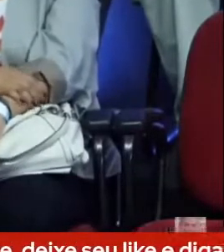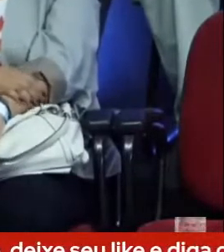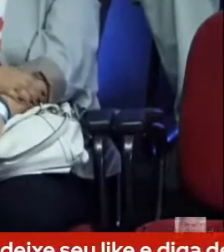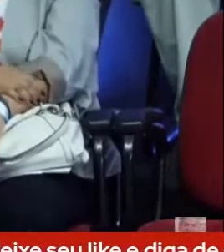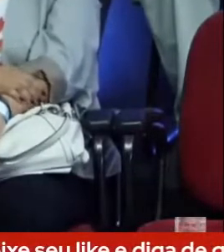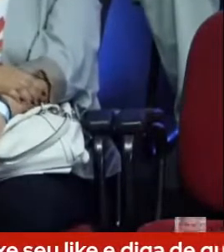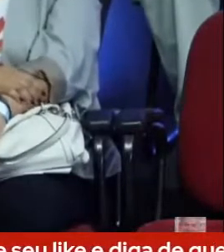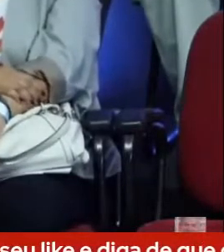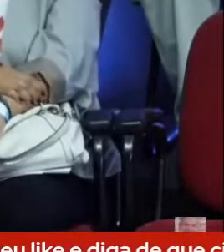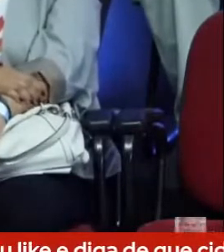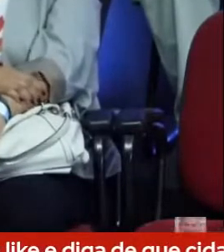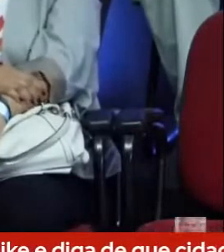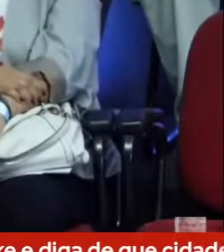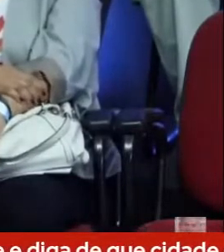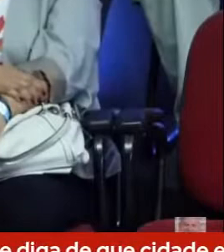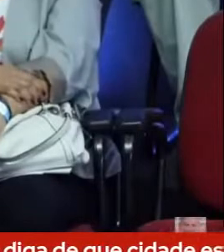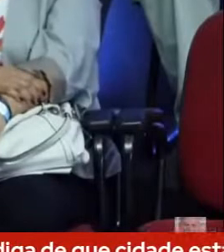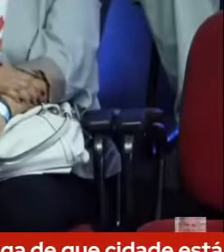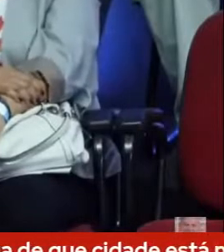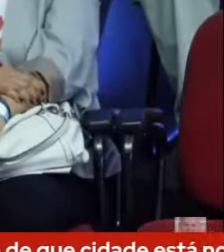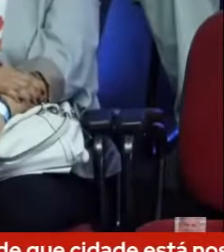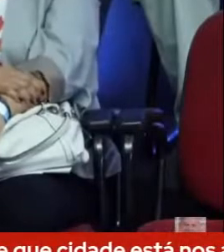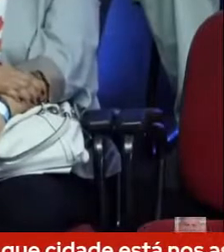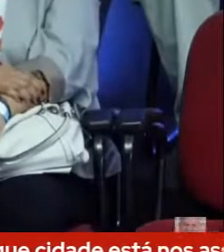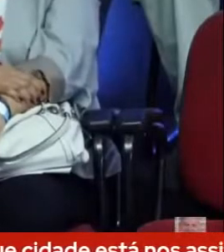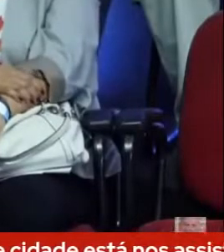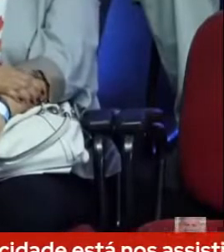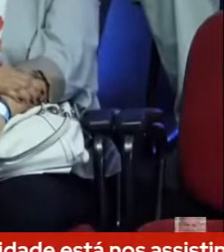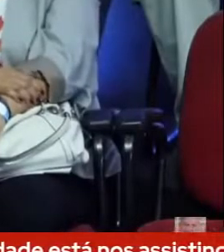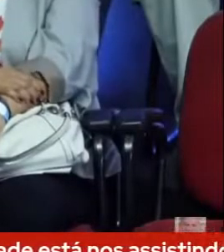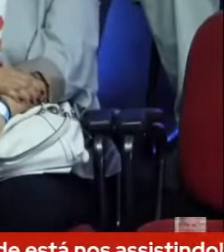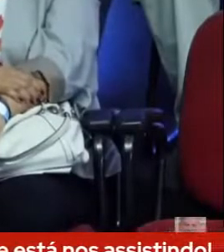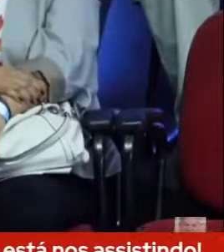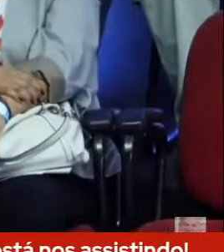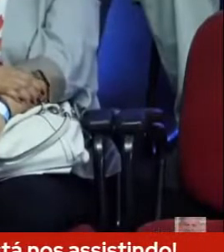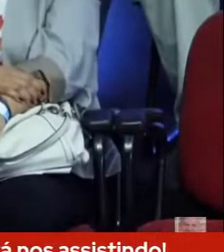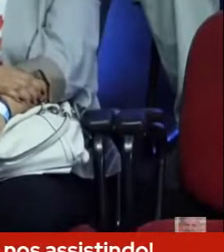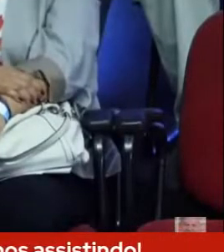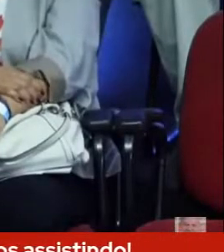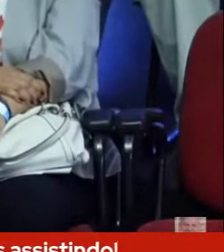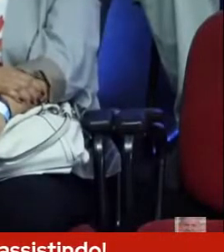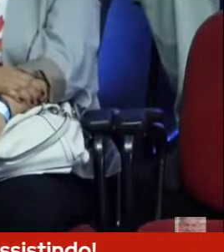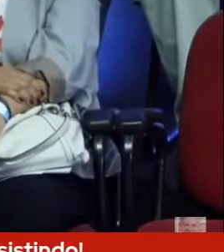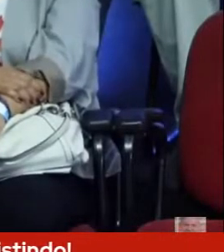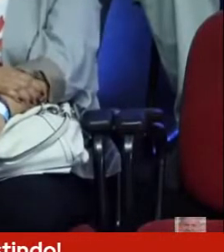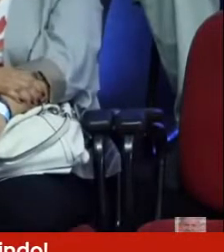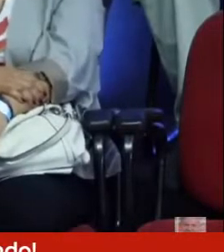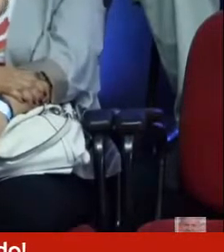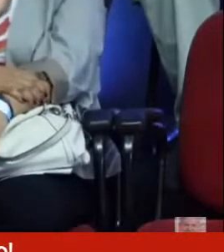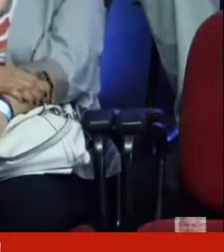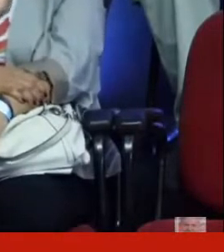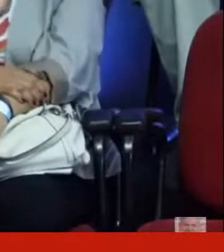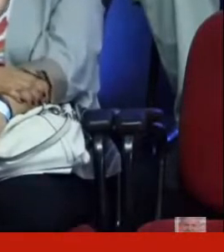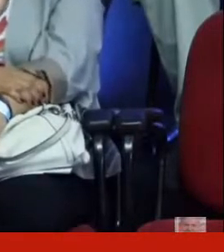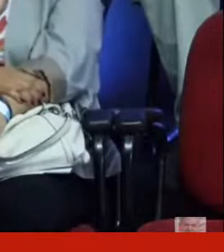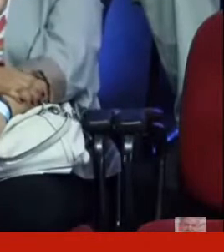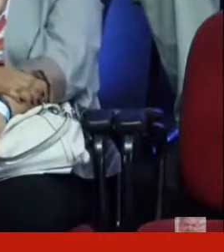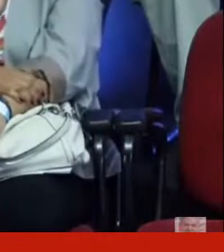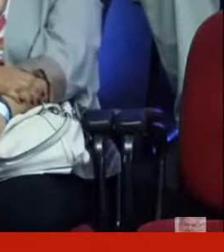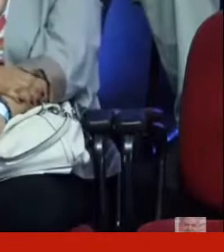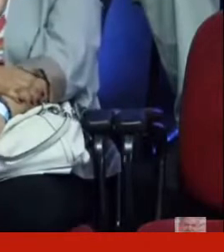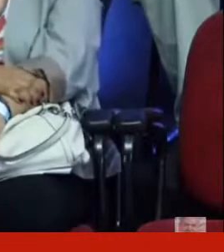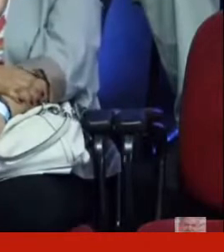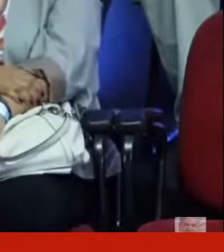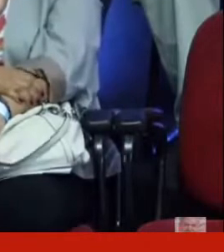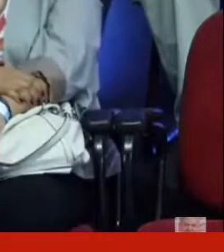saúdo todos os demais companheiros, sintam-se todos abraçados. Eu vou falar